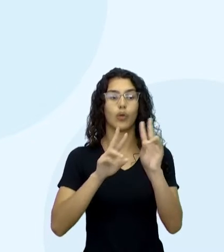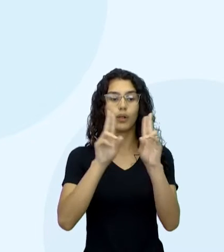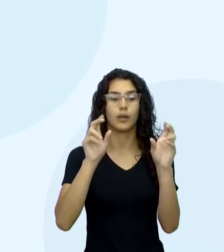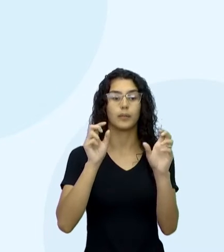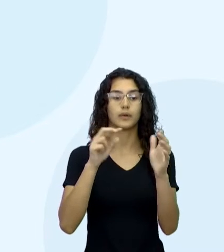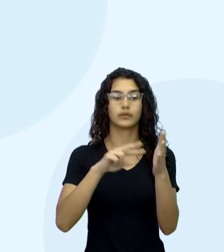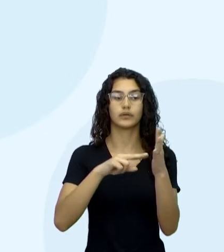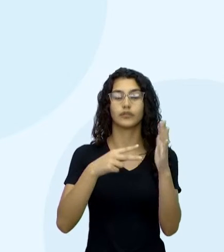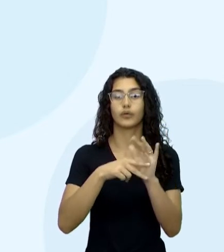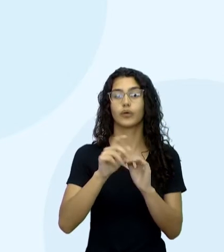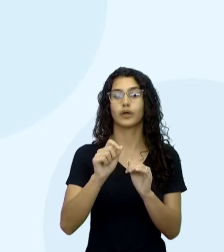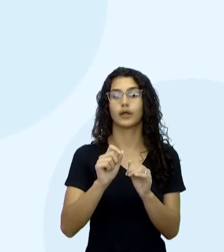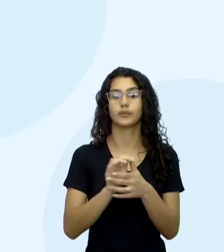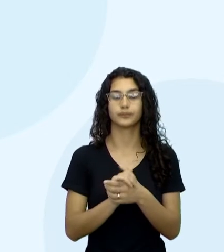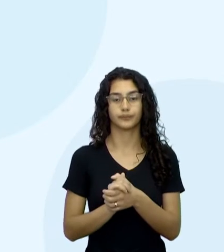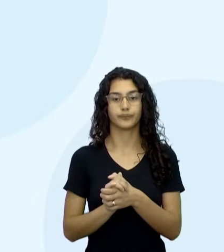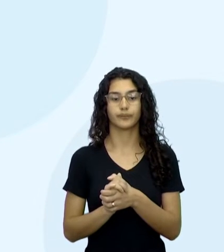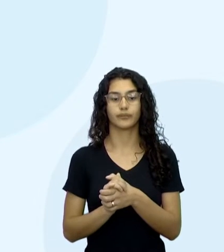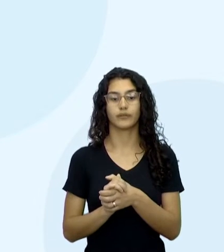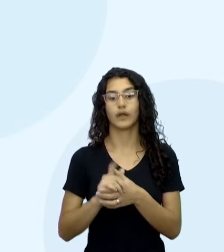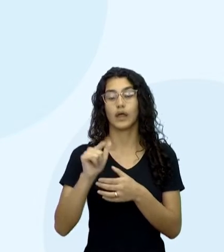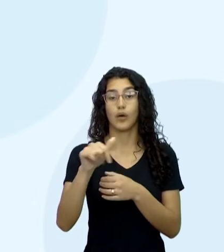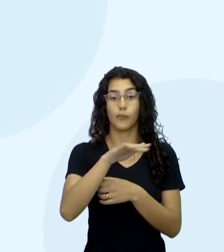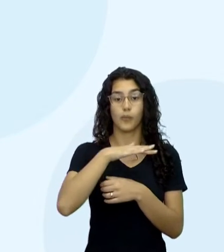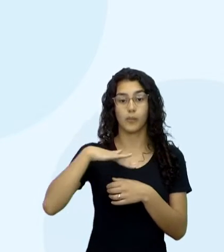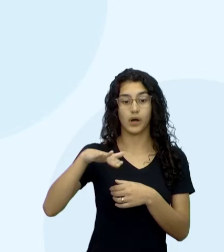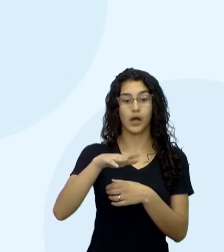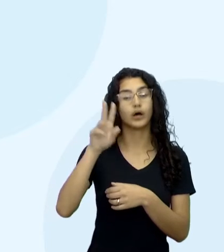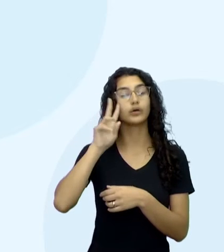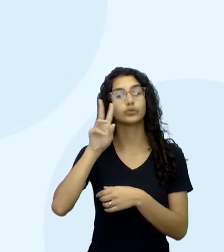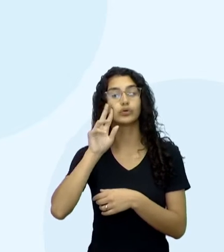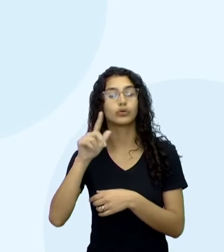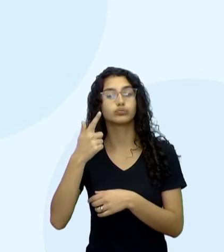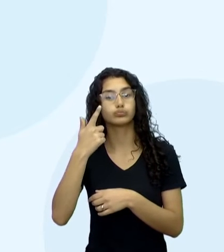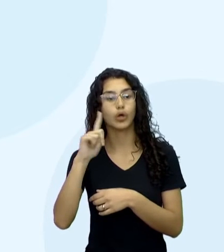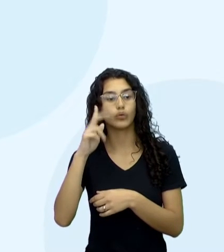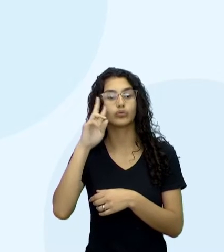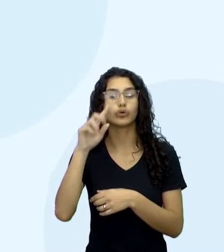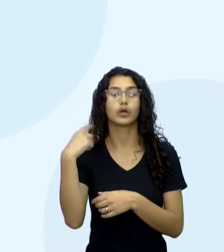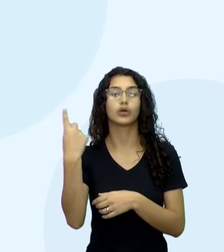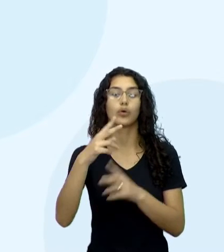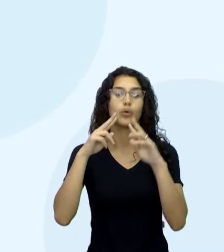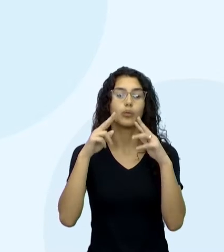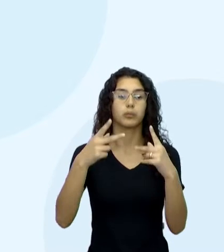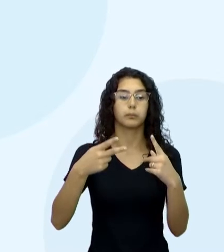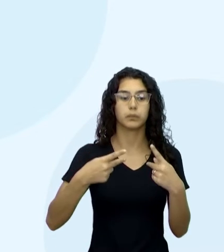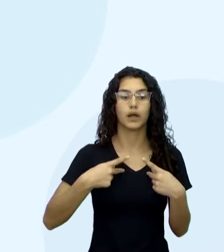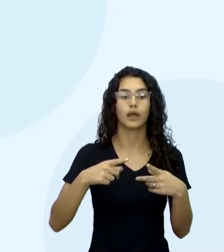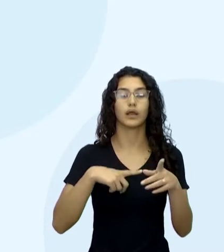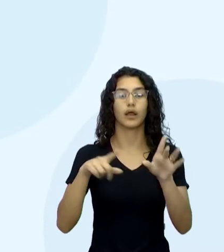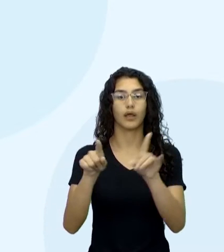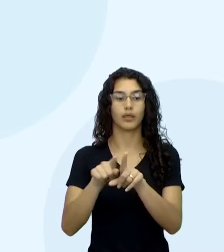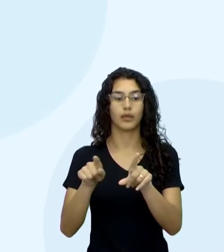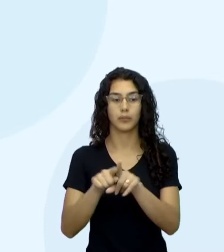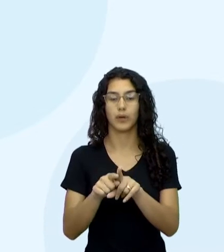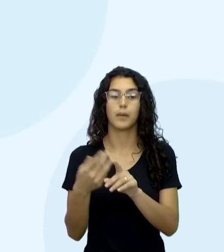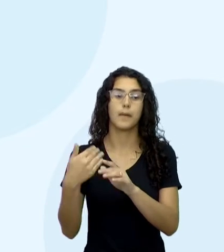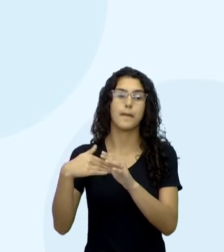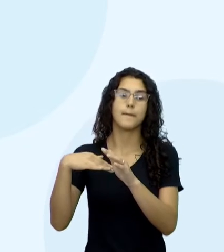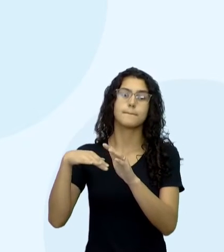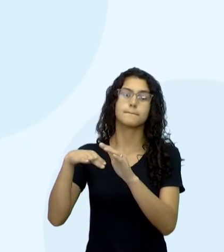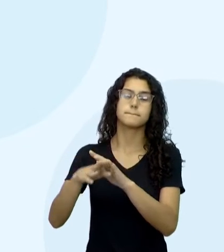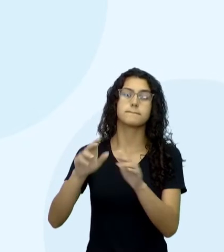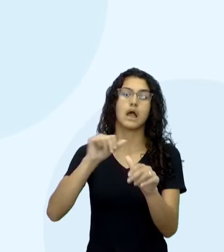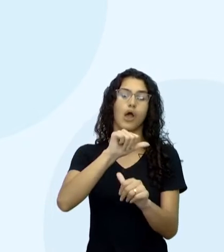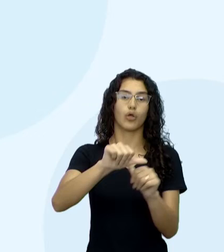dizer o seguinte é Essa é a era geohistórica em que os homens a humanidade né mais